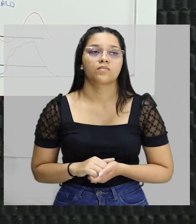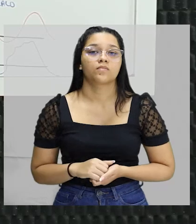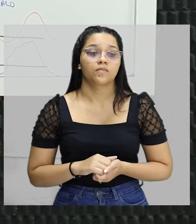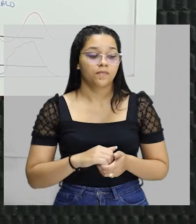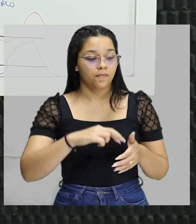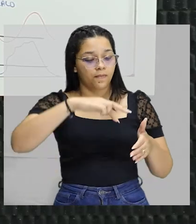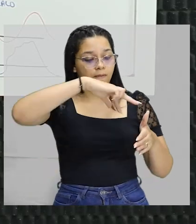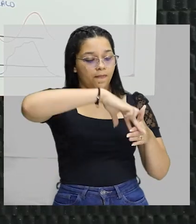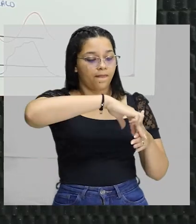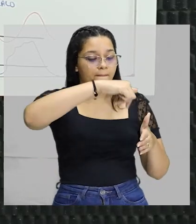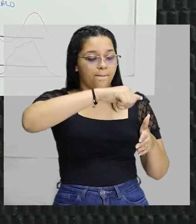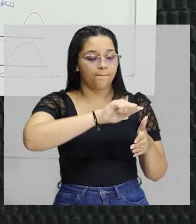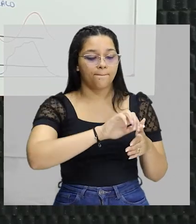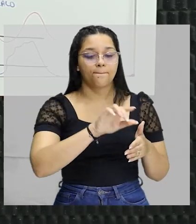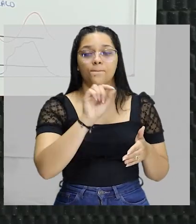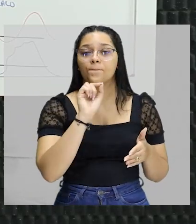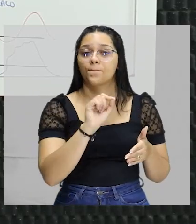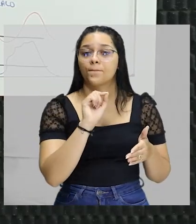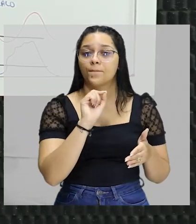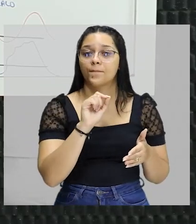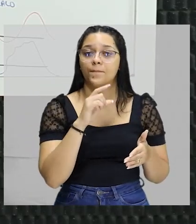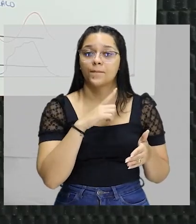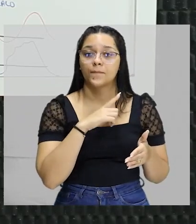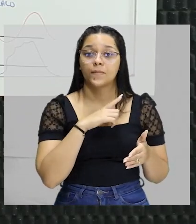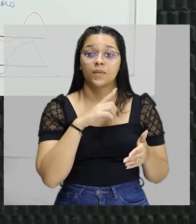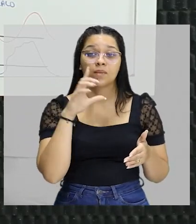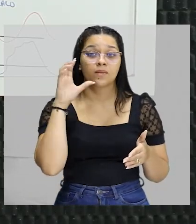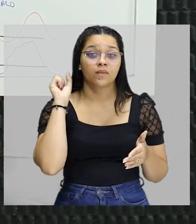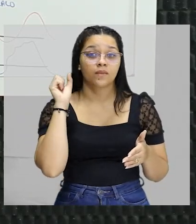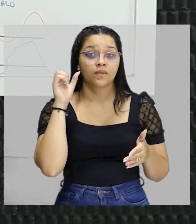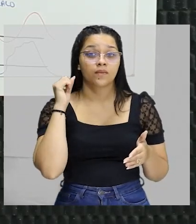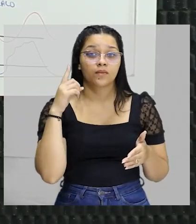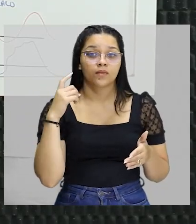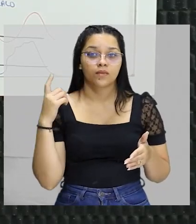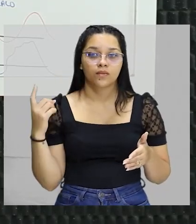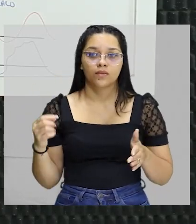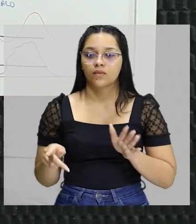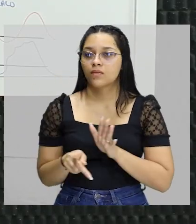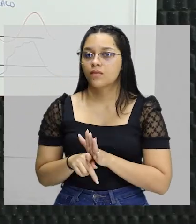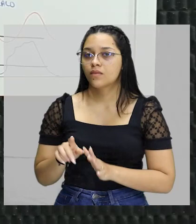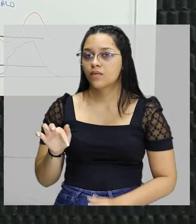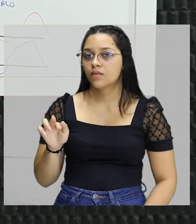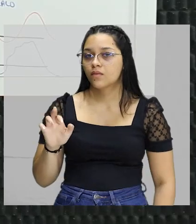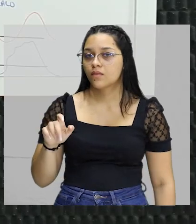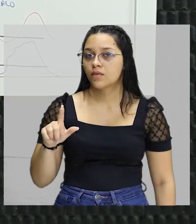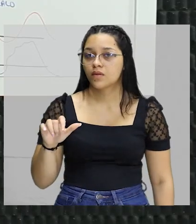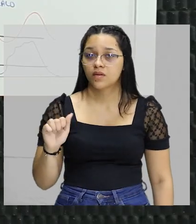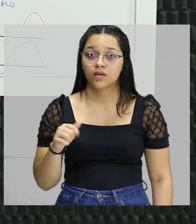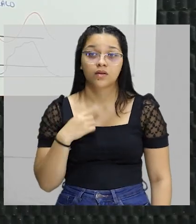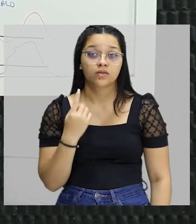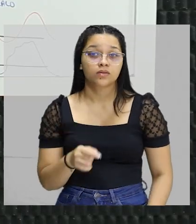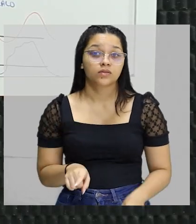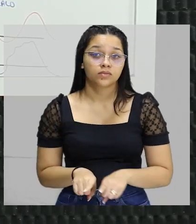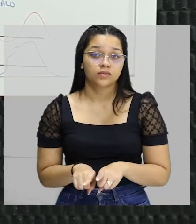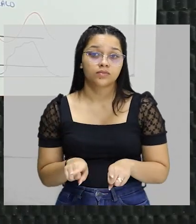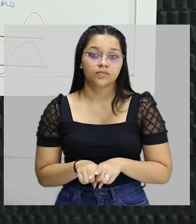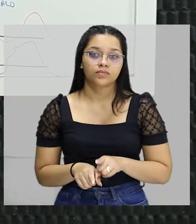aparelho, o aparelho, ele está ouvindo o som através da frequência de vibração, assim como nós